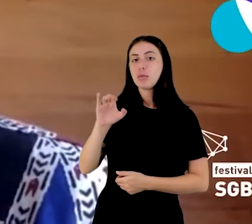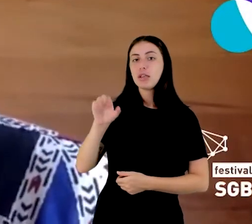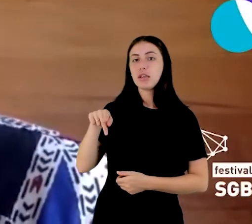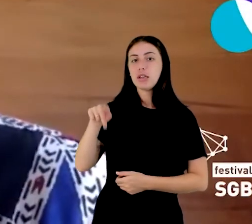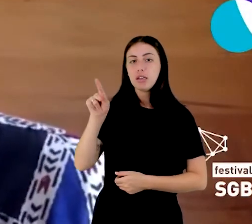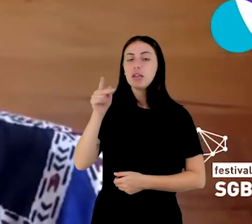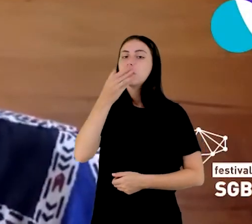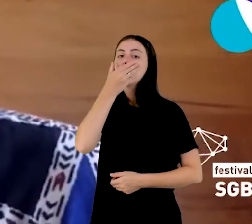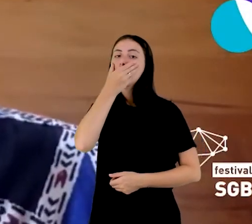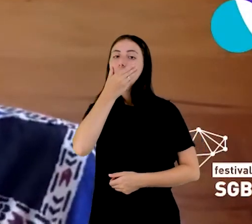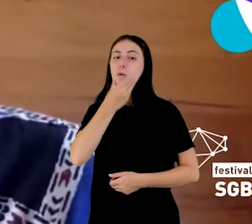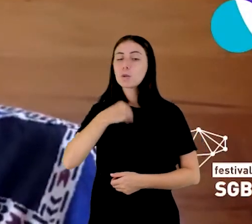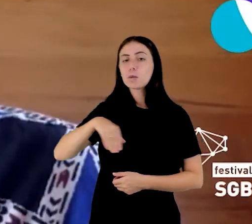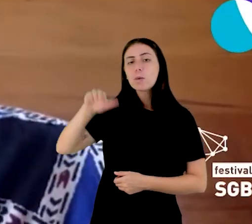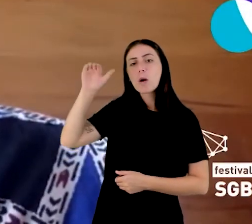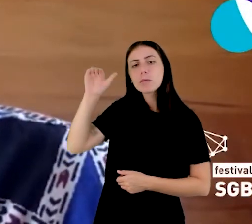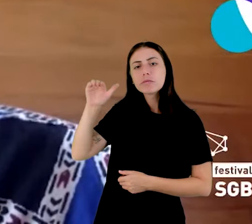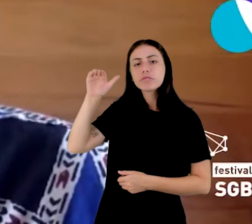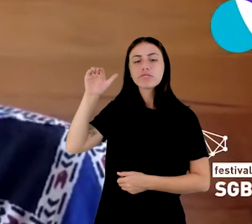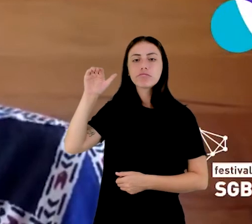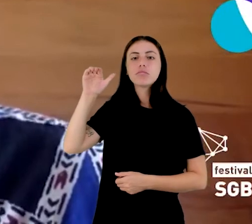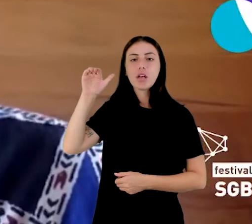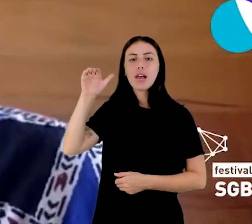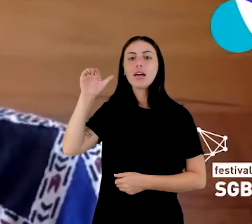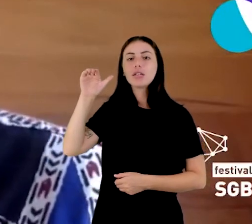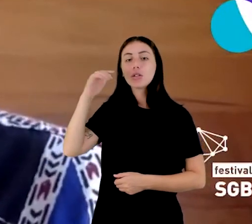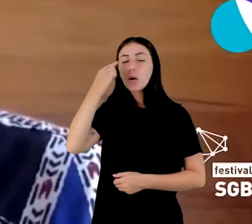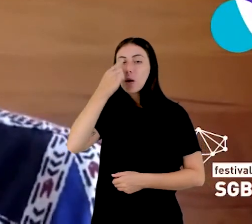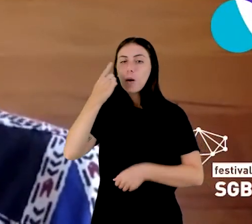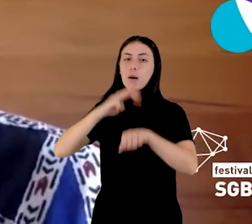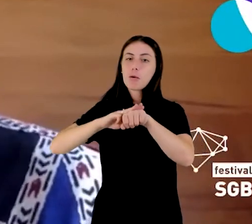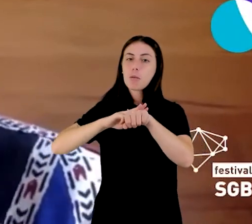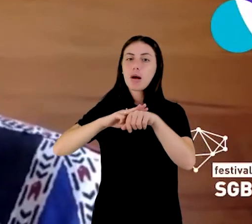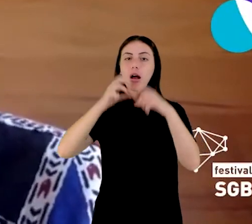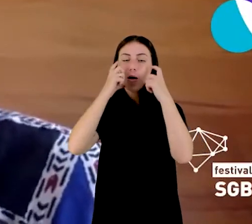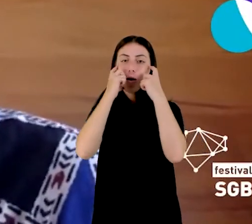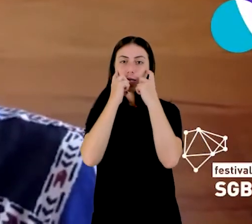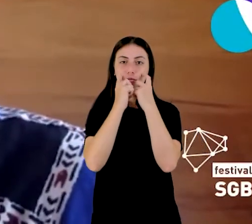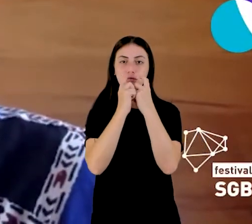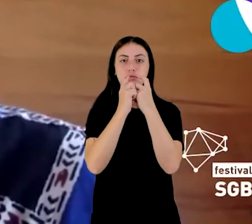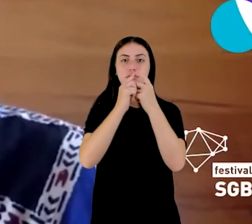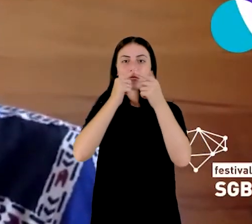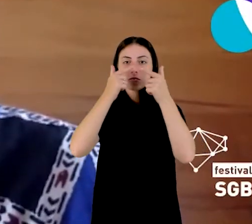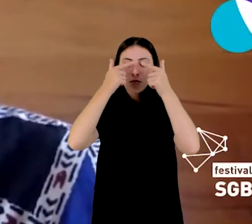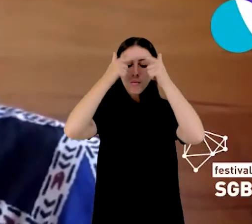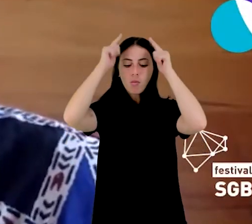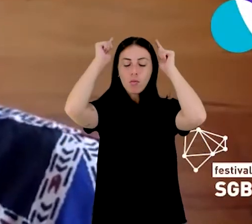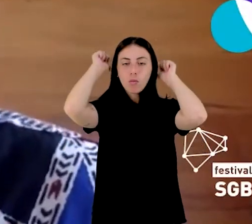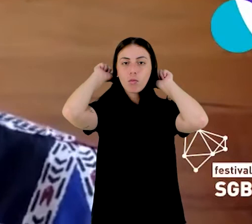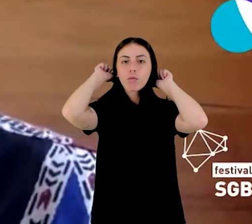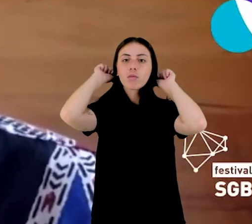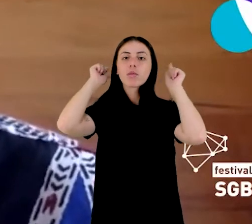segunda sessão. Eu sou o Rick Vidal, eu sou um homem de pele morena, de estatura média,